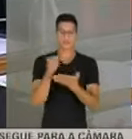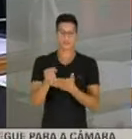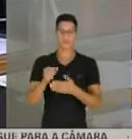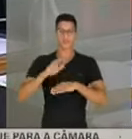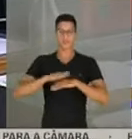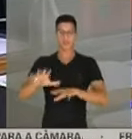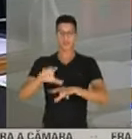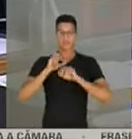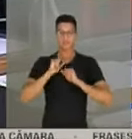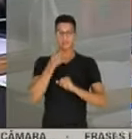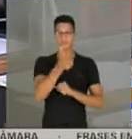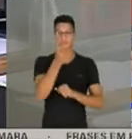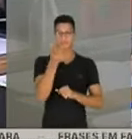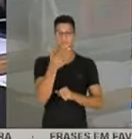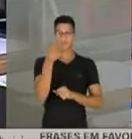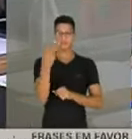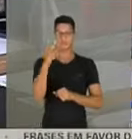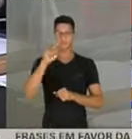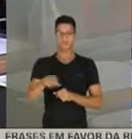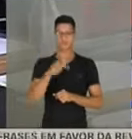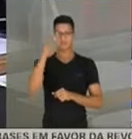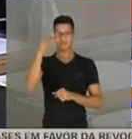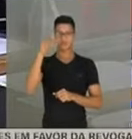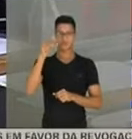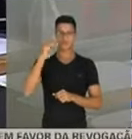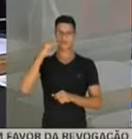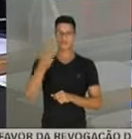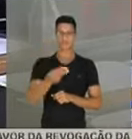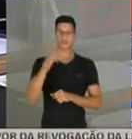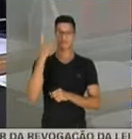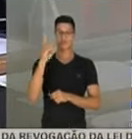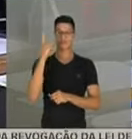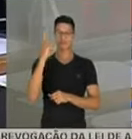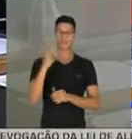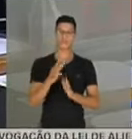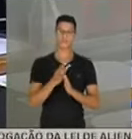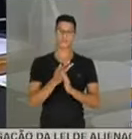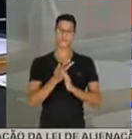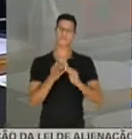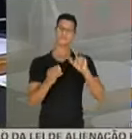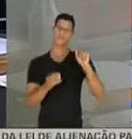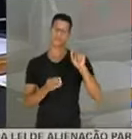para receber esses 123,7 milhões de dólares,